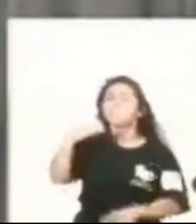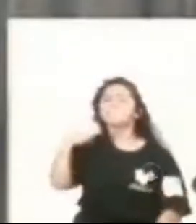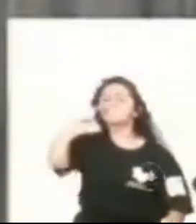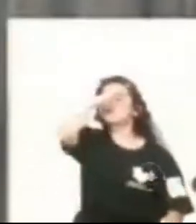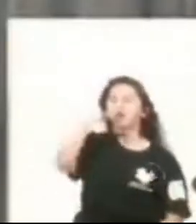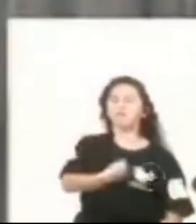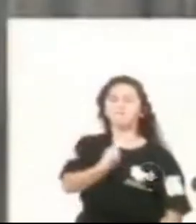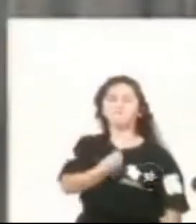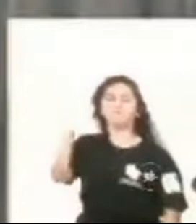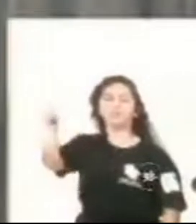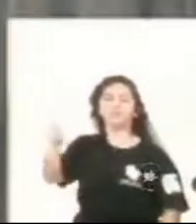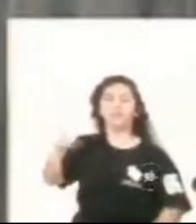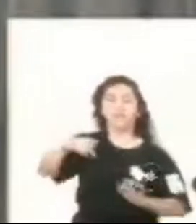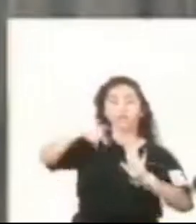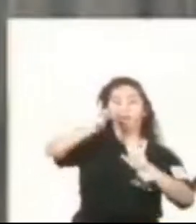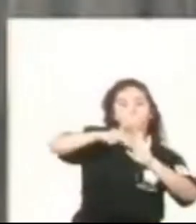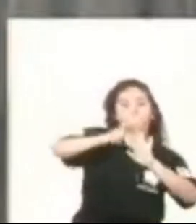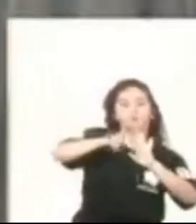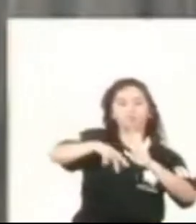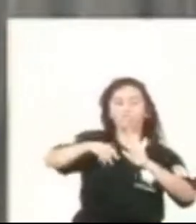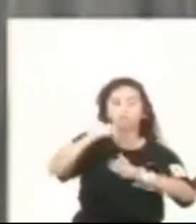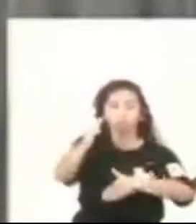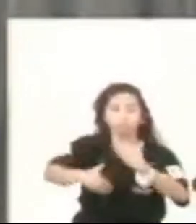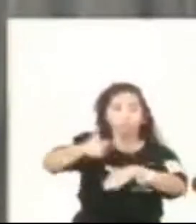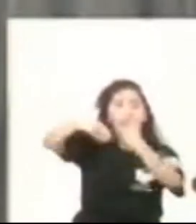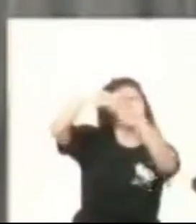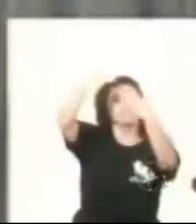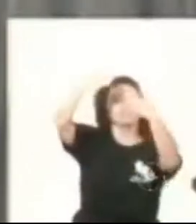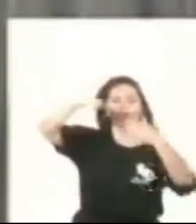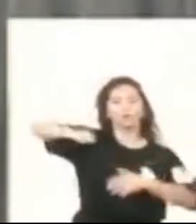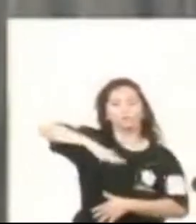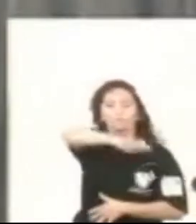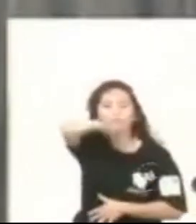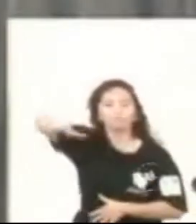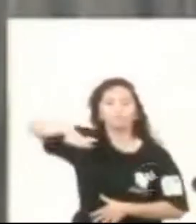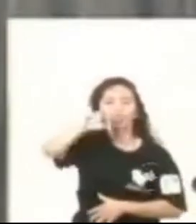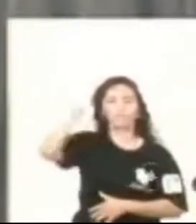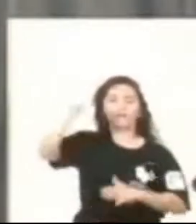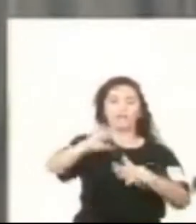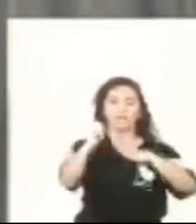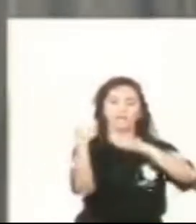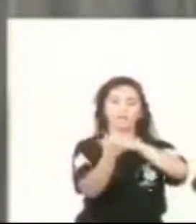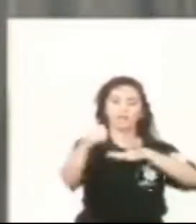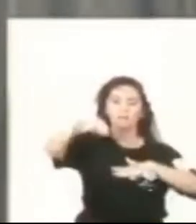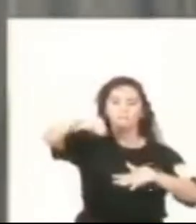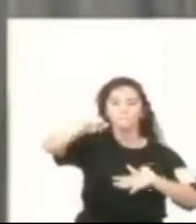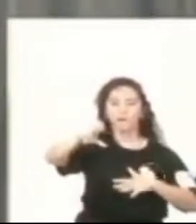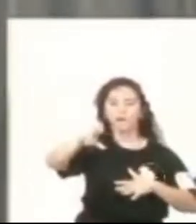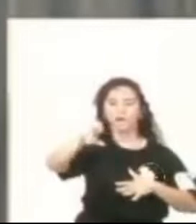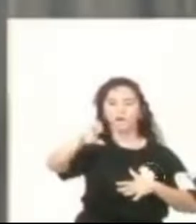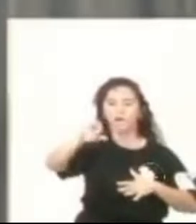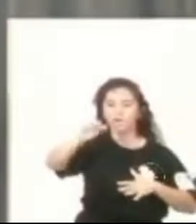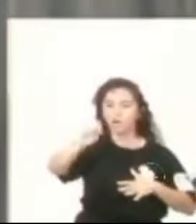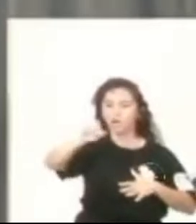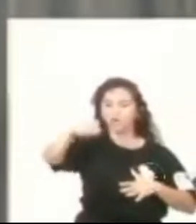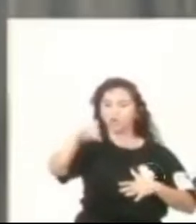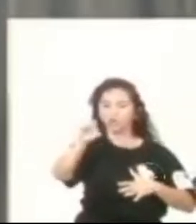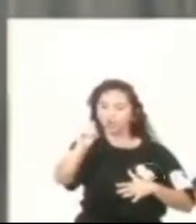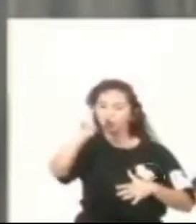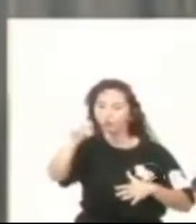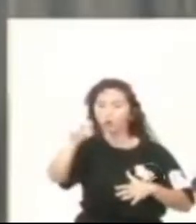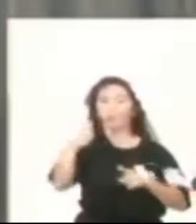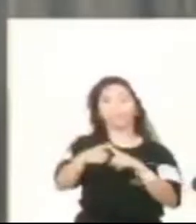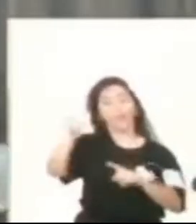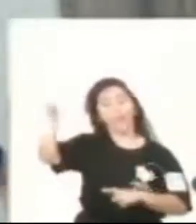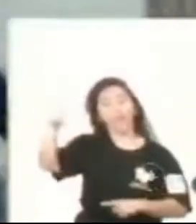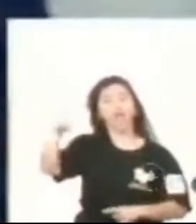Bolsonaro está fazendo o maior programa de desenvolvimento regional na Ilha do Marajó. Porque ele tem uma compreensão